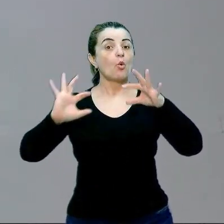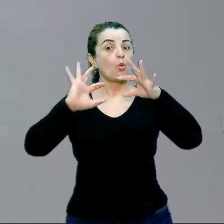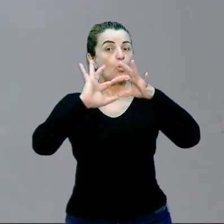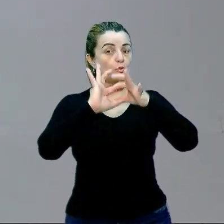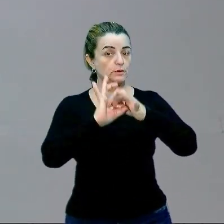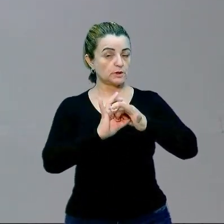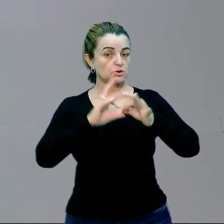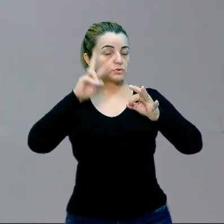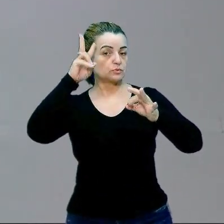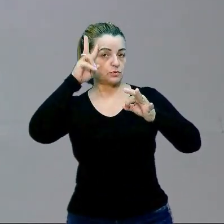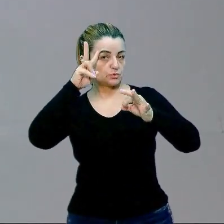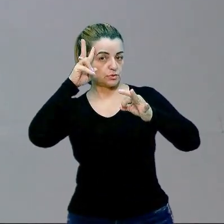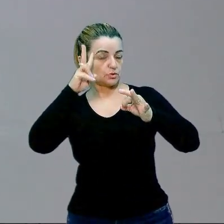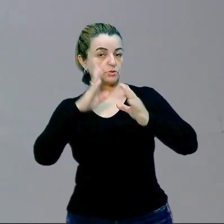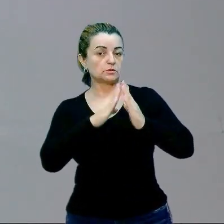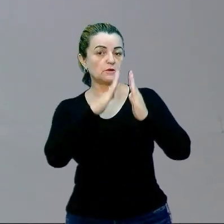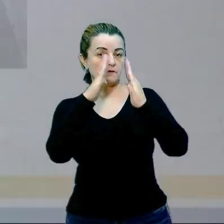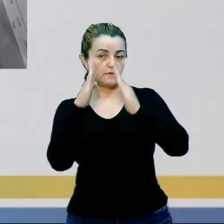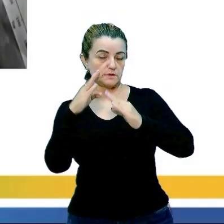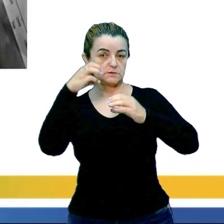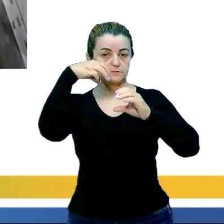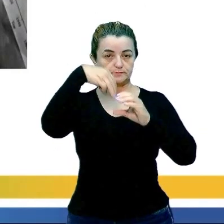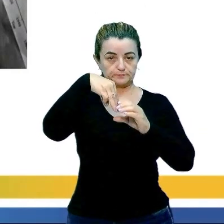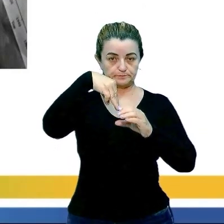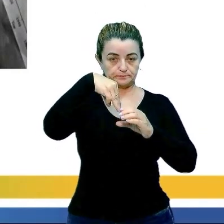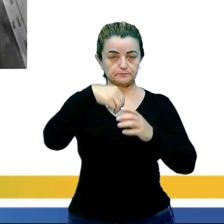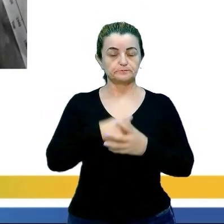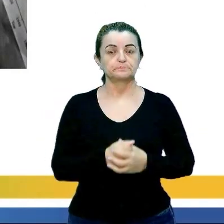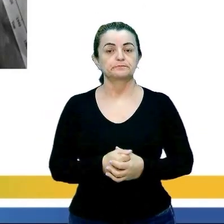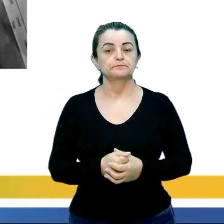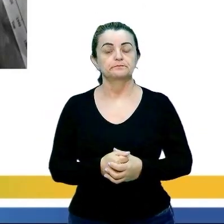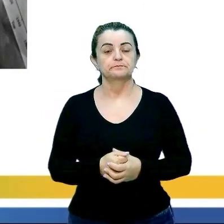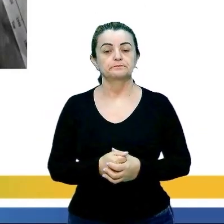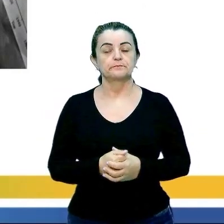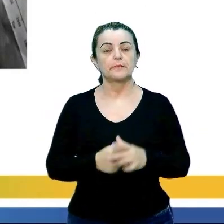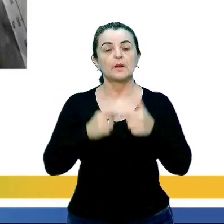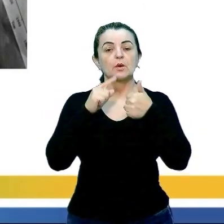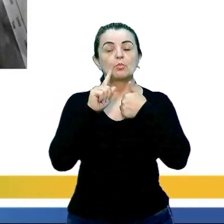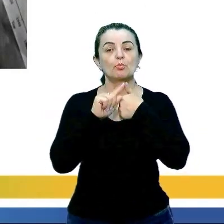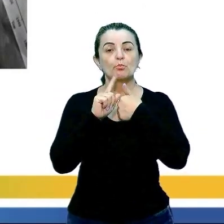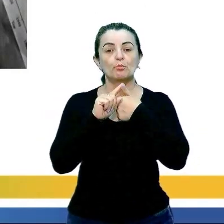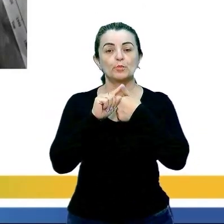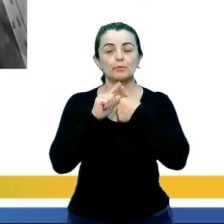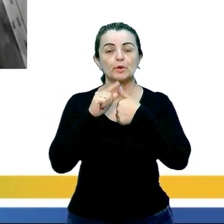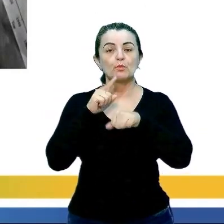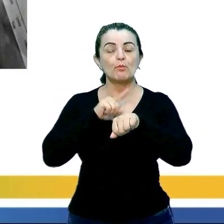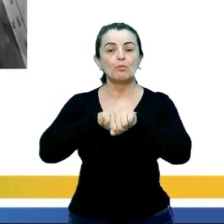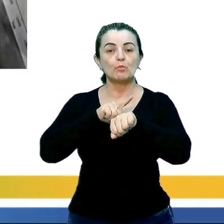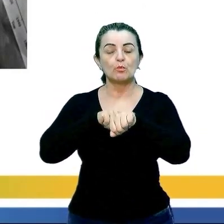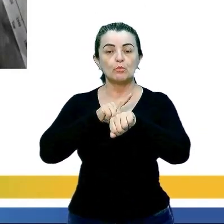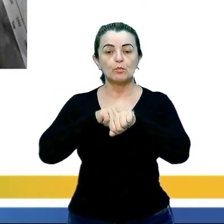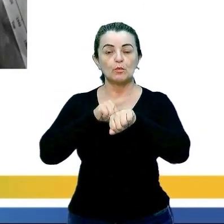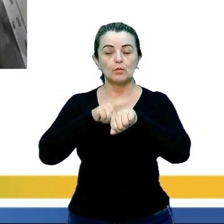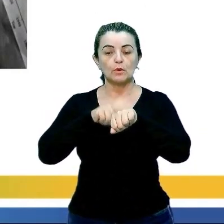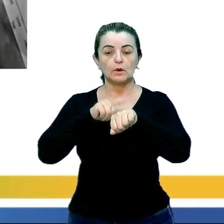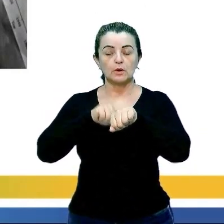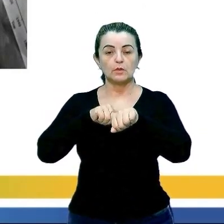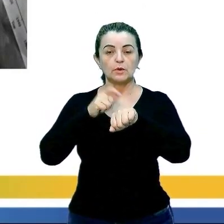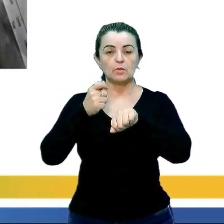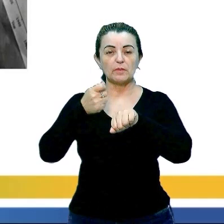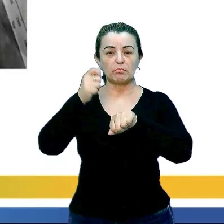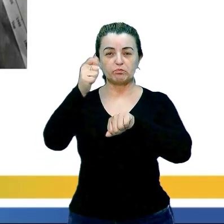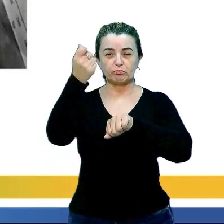histórico dessa fase, tá? Vamos lá. O primeiro momento aí é a queda da Bolsa